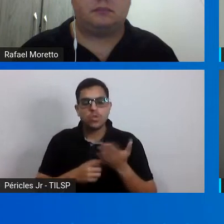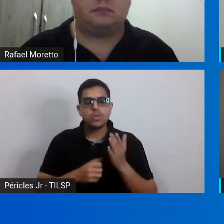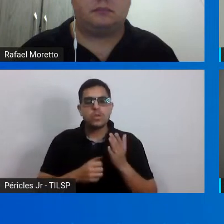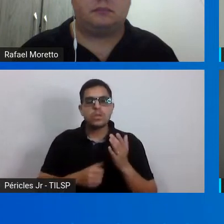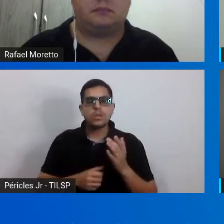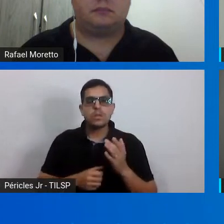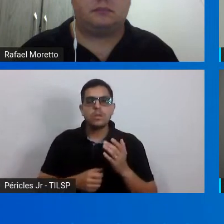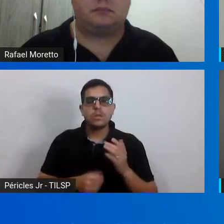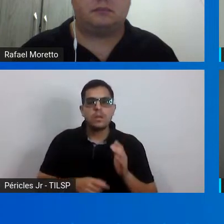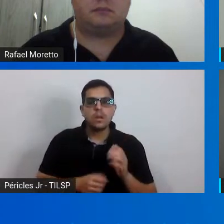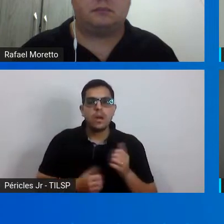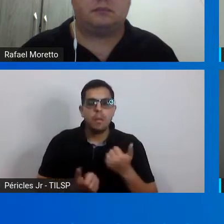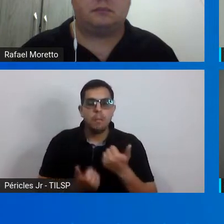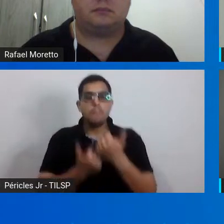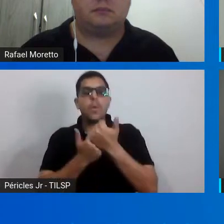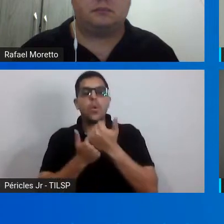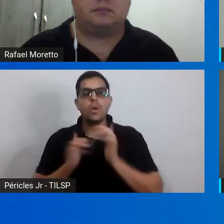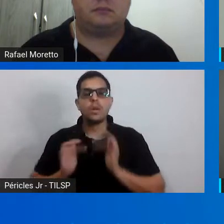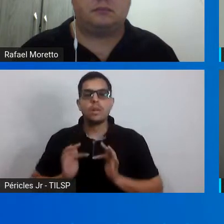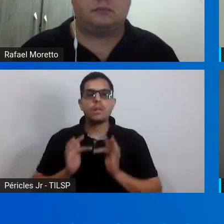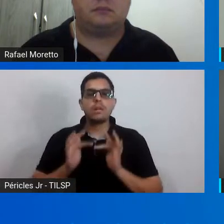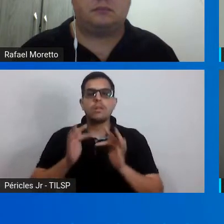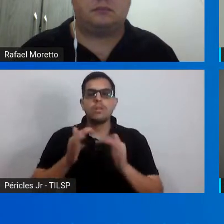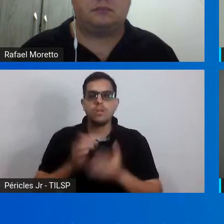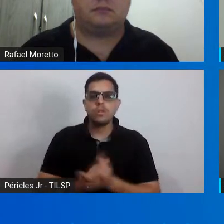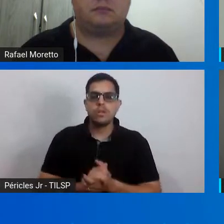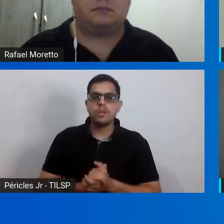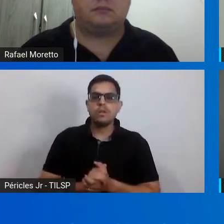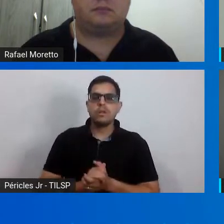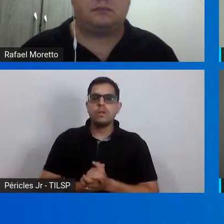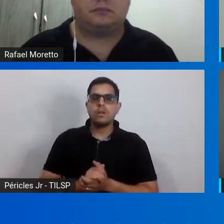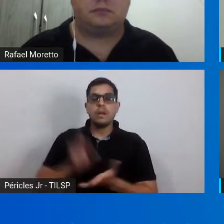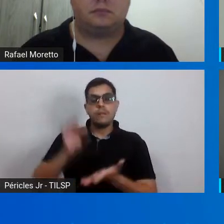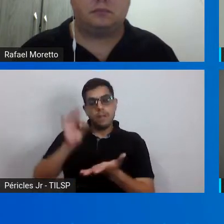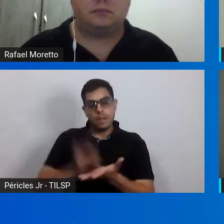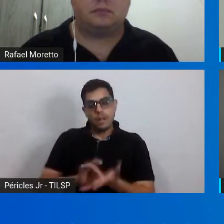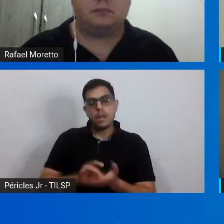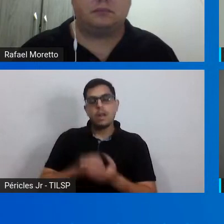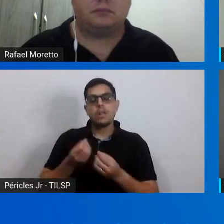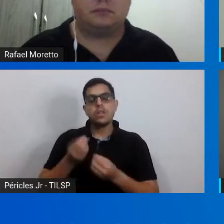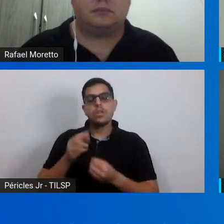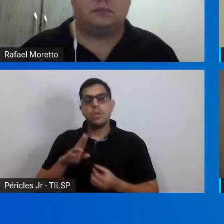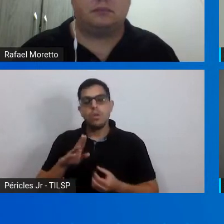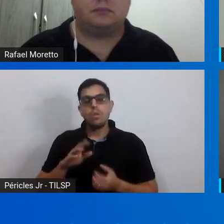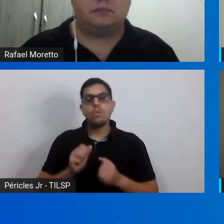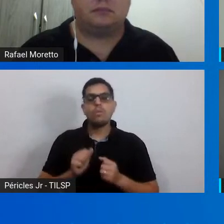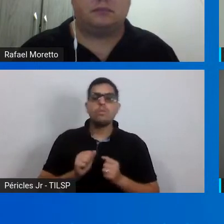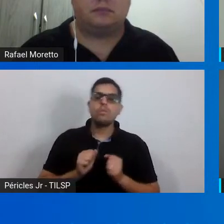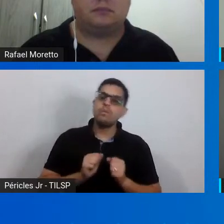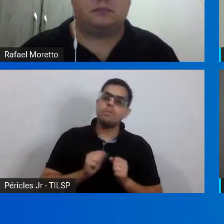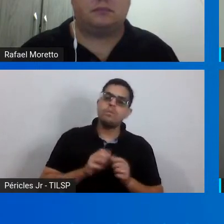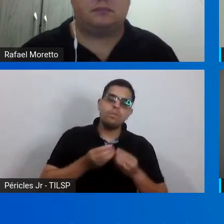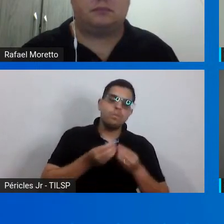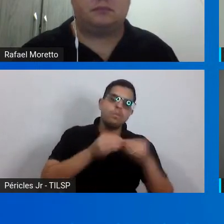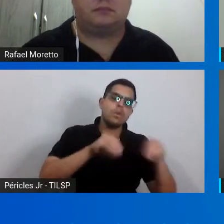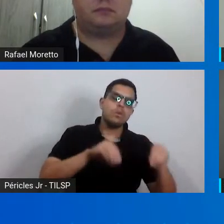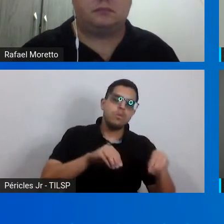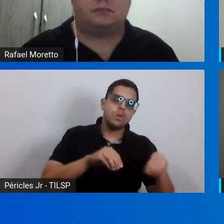impossibilitado Em que situações isso concretamente está oportunizado ou prejudicado